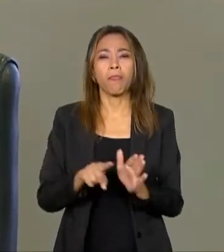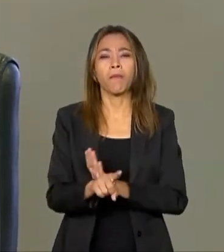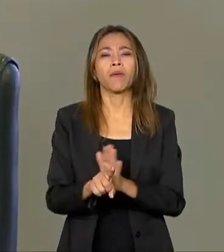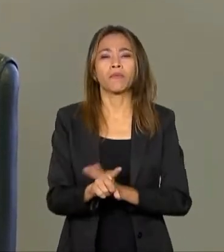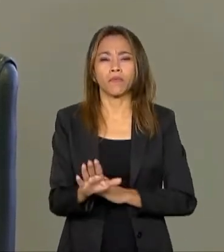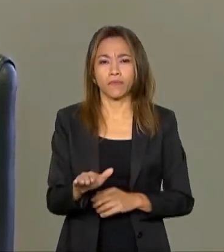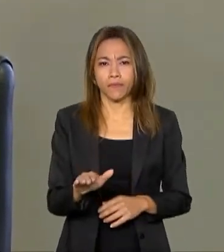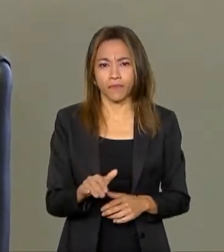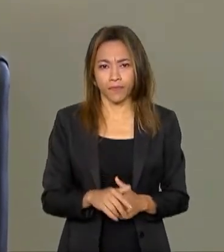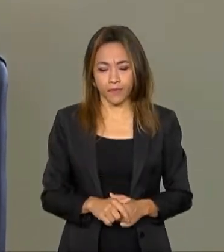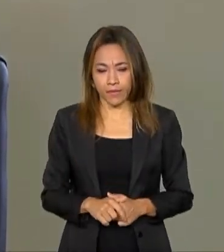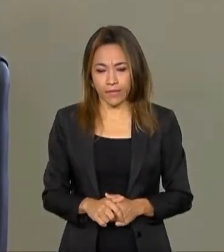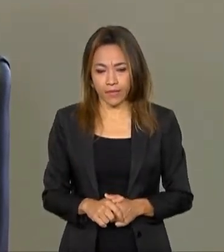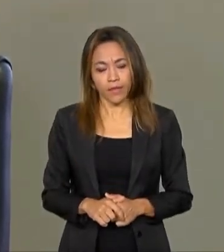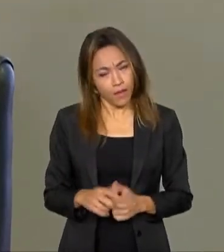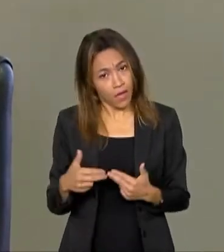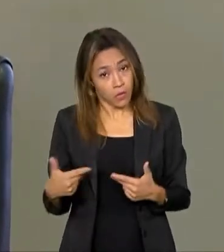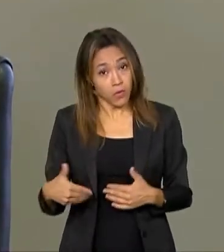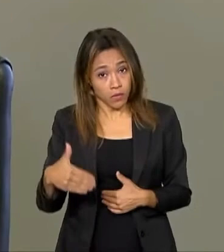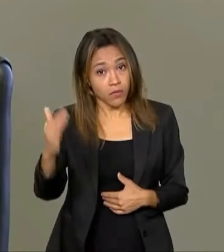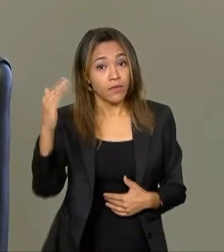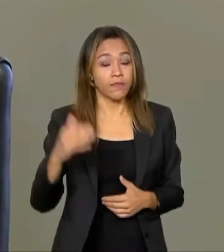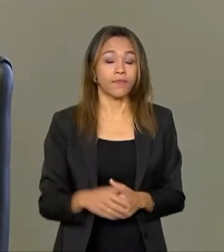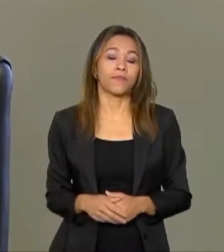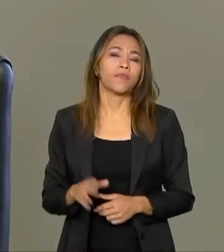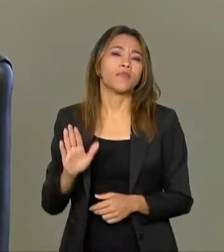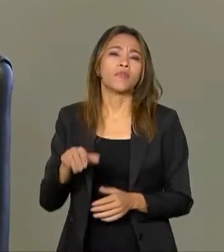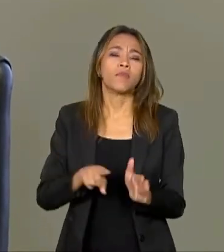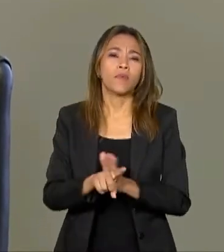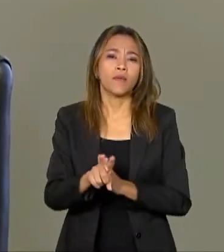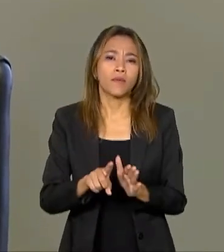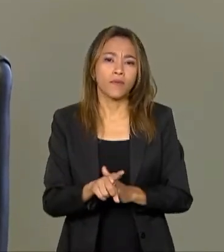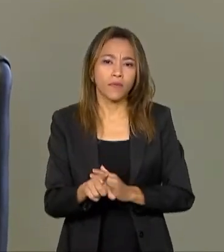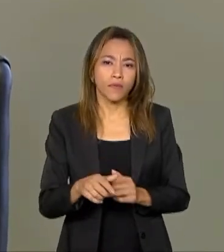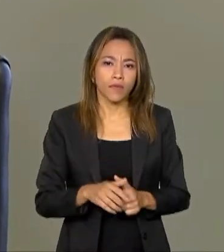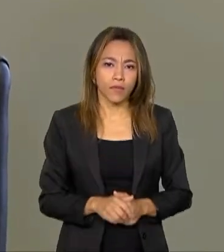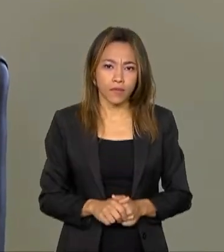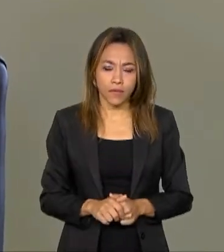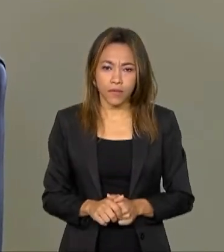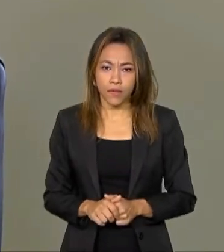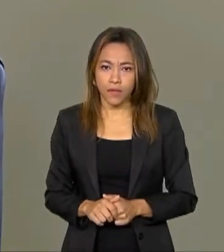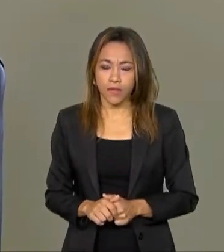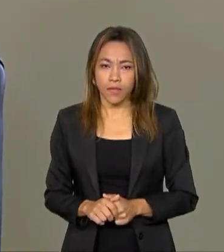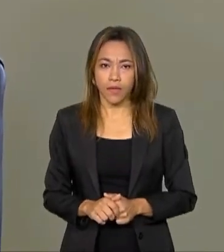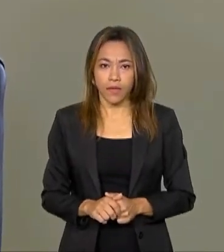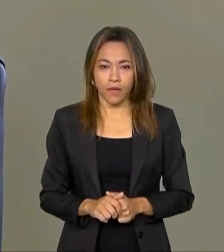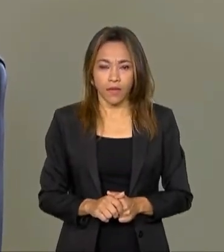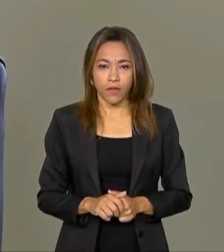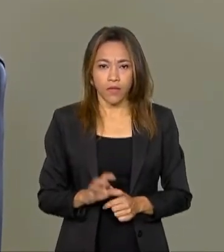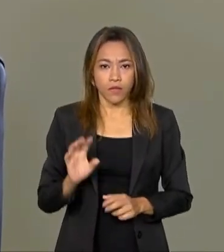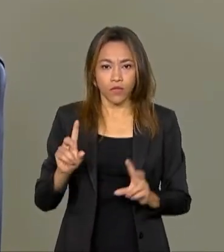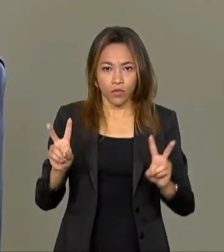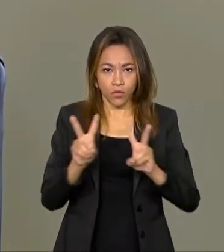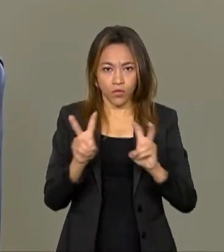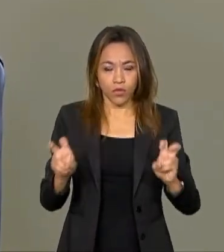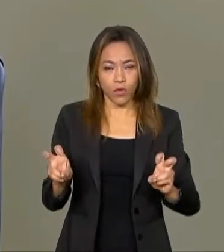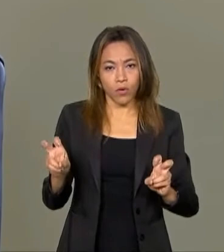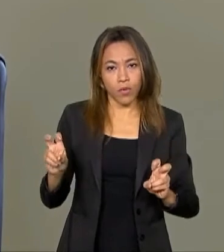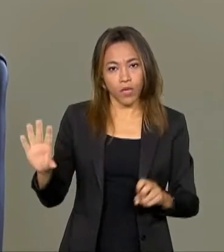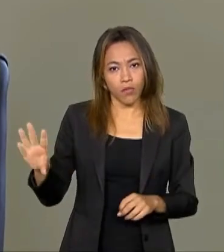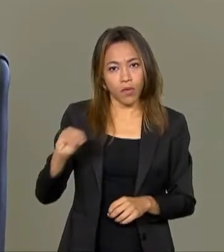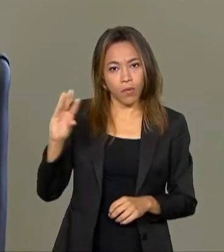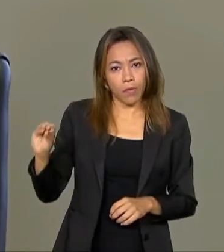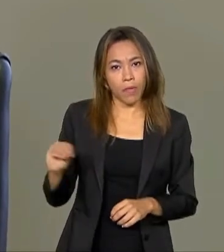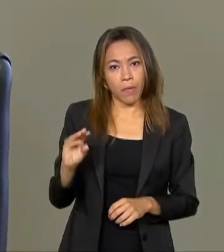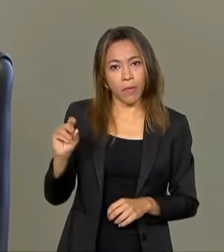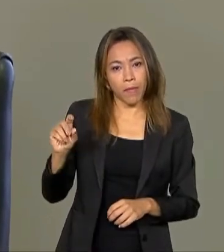Ministro as coisas estão indo o que que senhor achou das da da da fala do do ex governador dó que dis que o